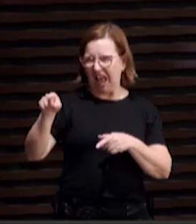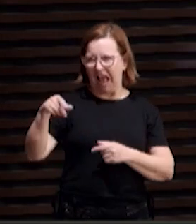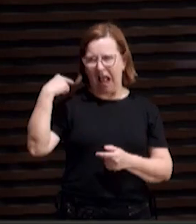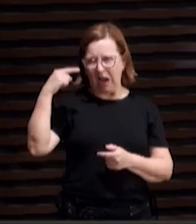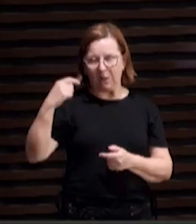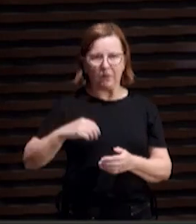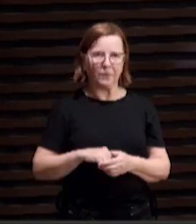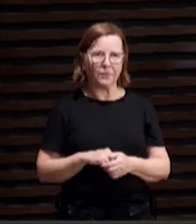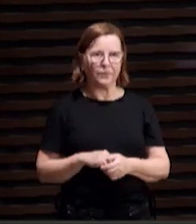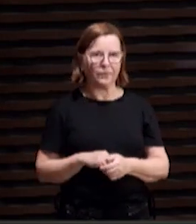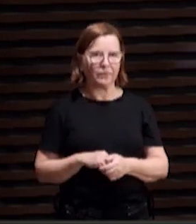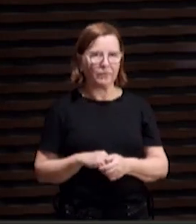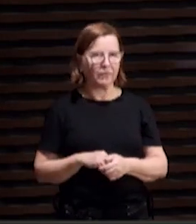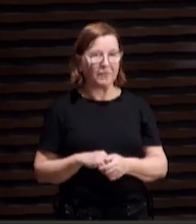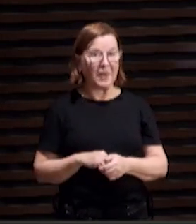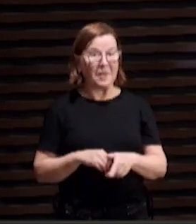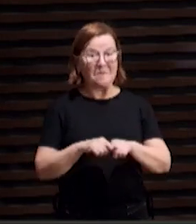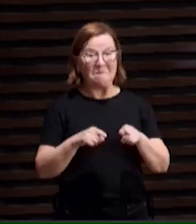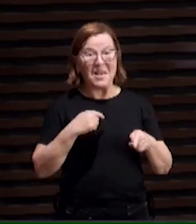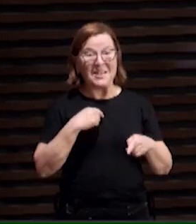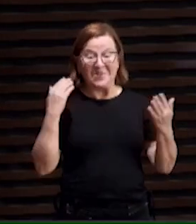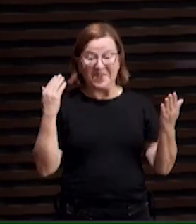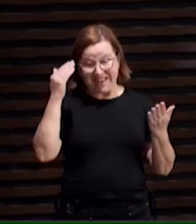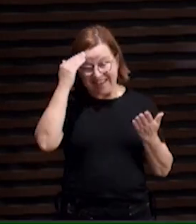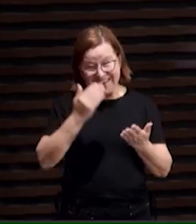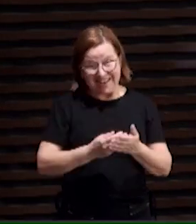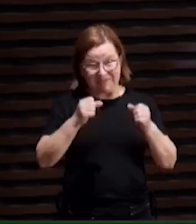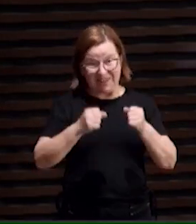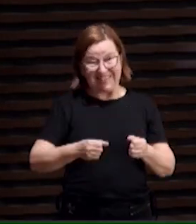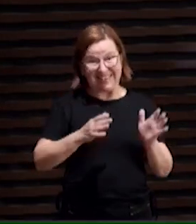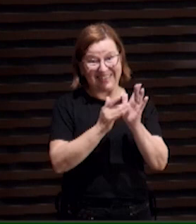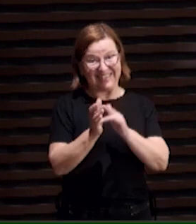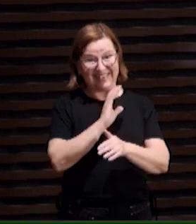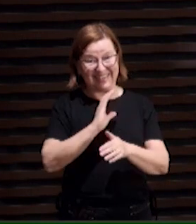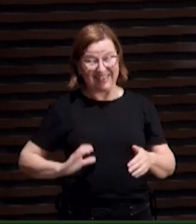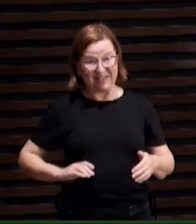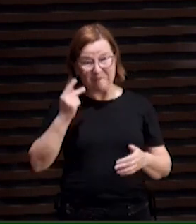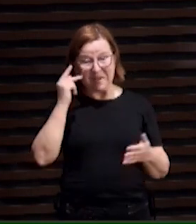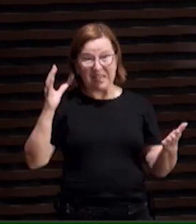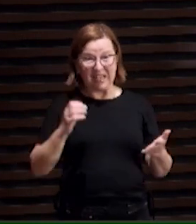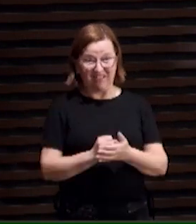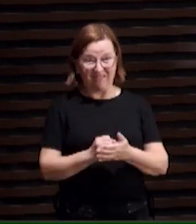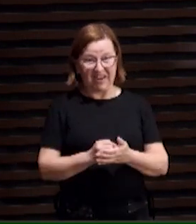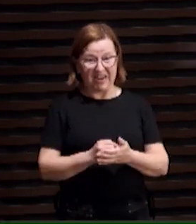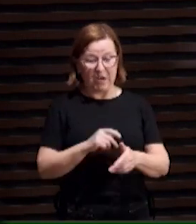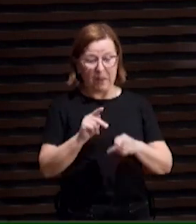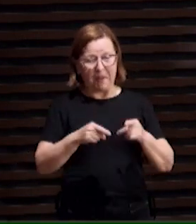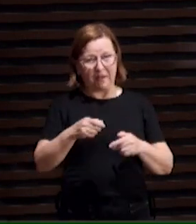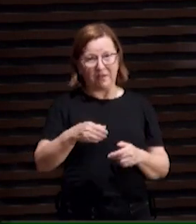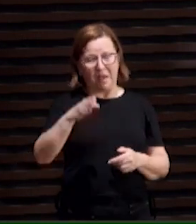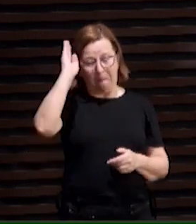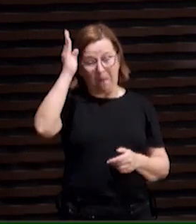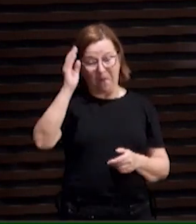Agora, meus irmãos, eu creio no poder de Jesus Cristo para salvar gente estúpida, mas